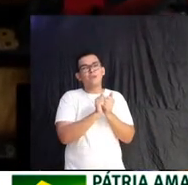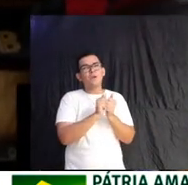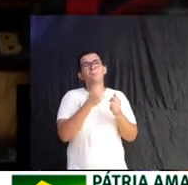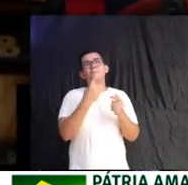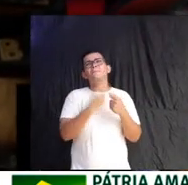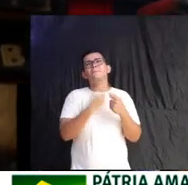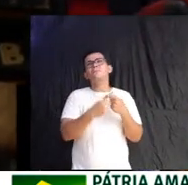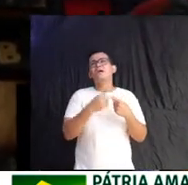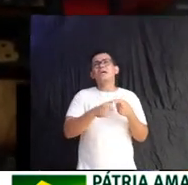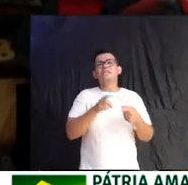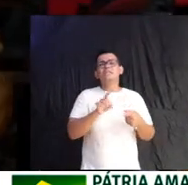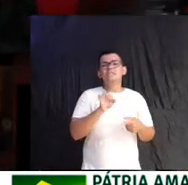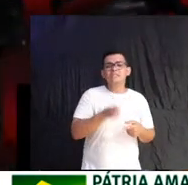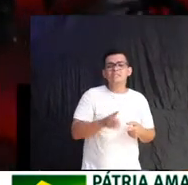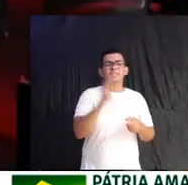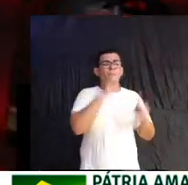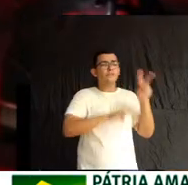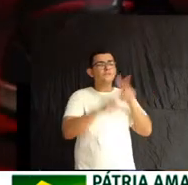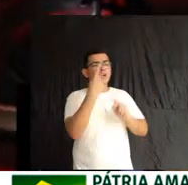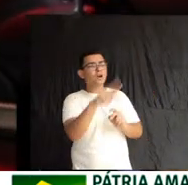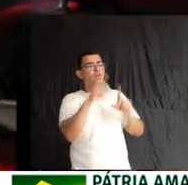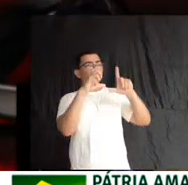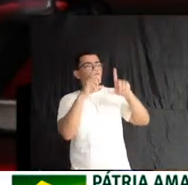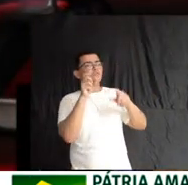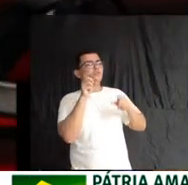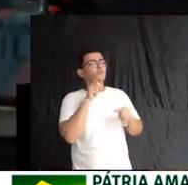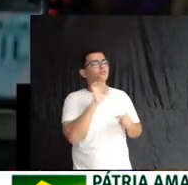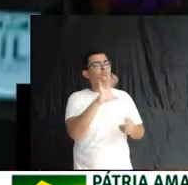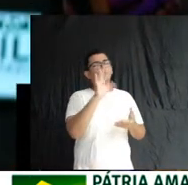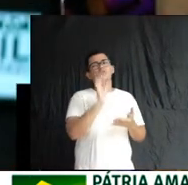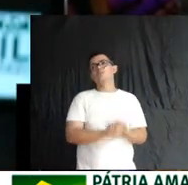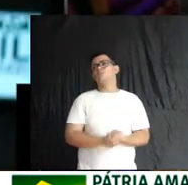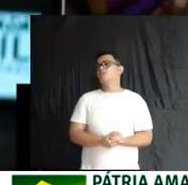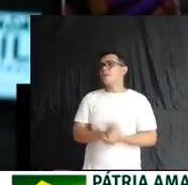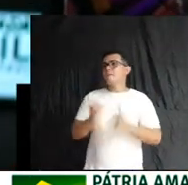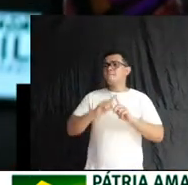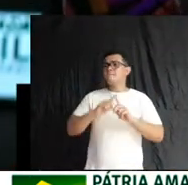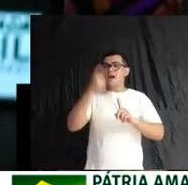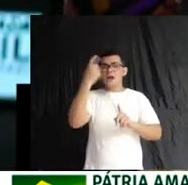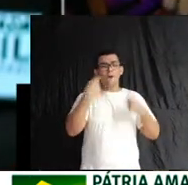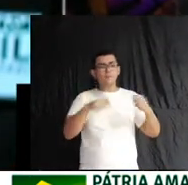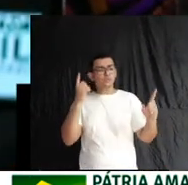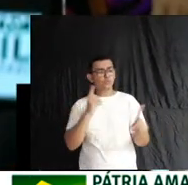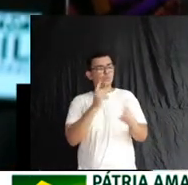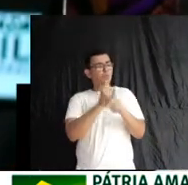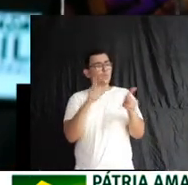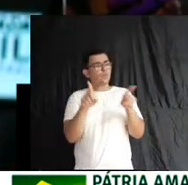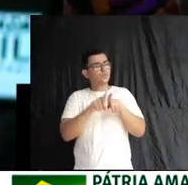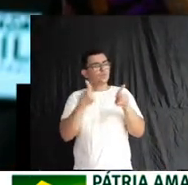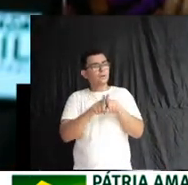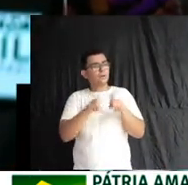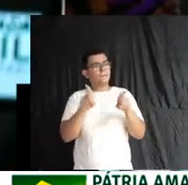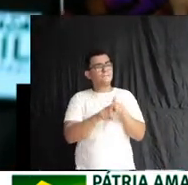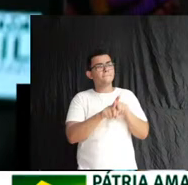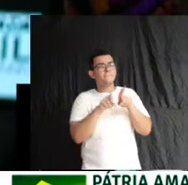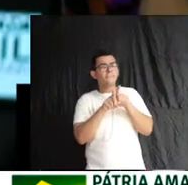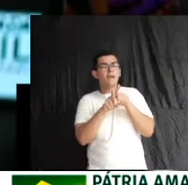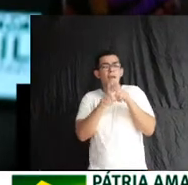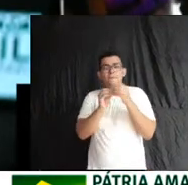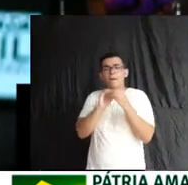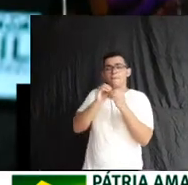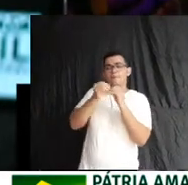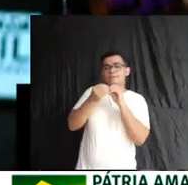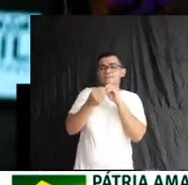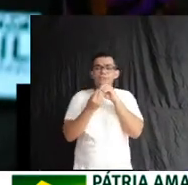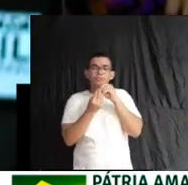fria desse celular. Só ver tua foto não vai me esquentar. Amar você de longe é